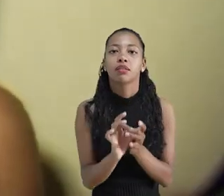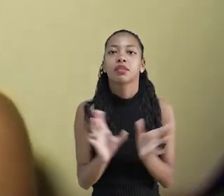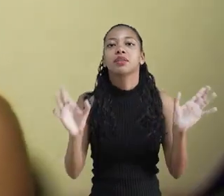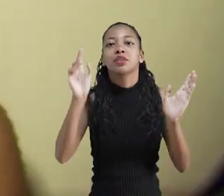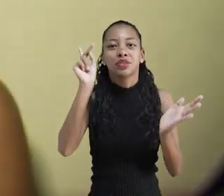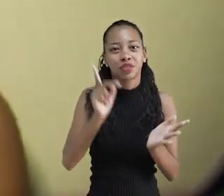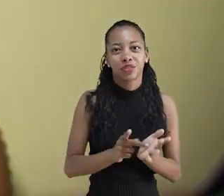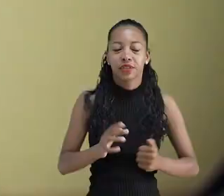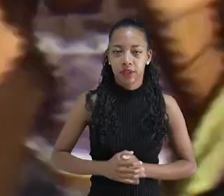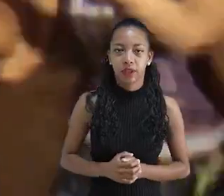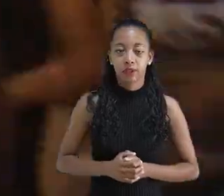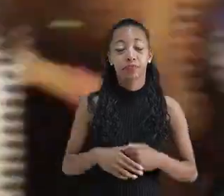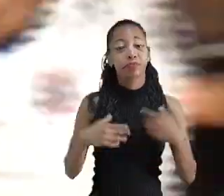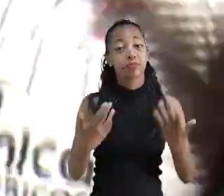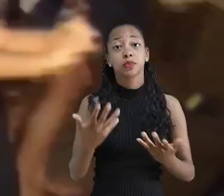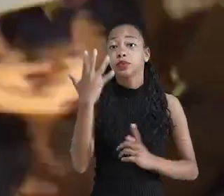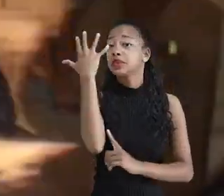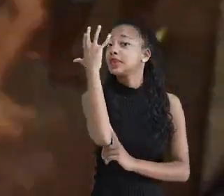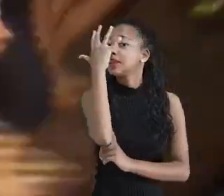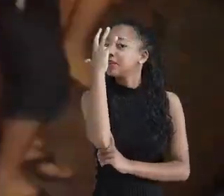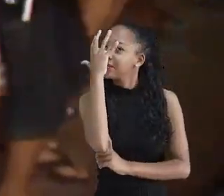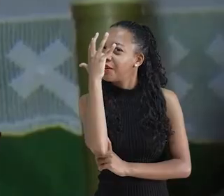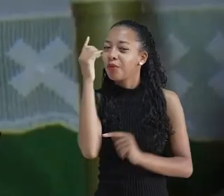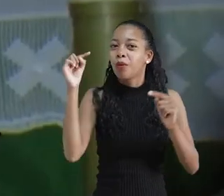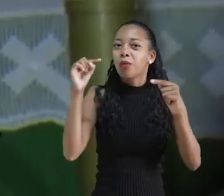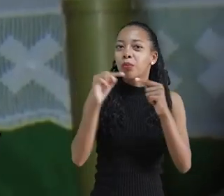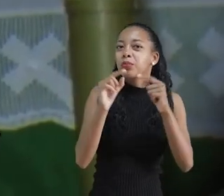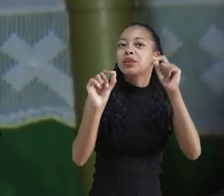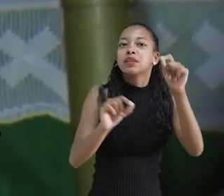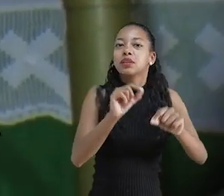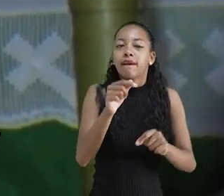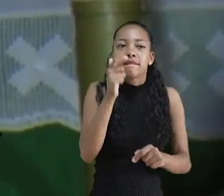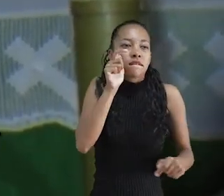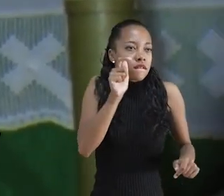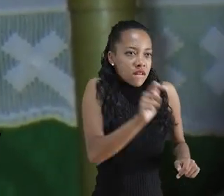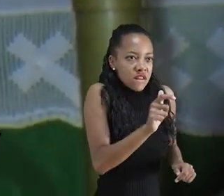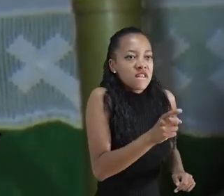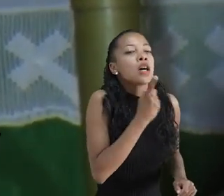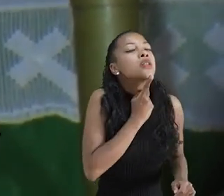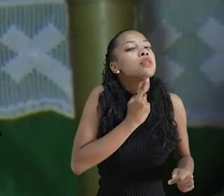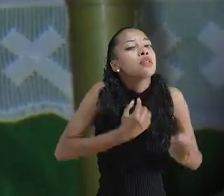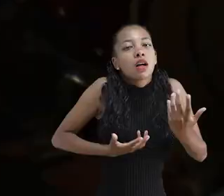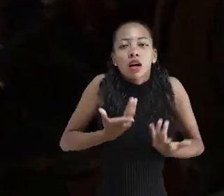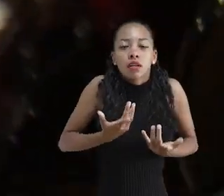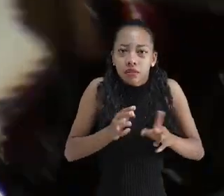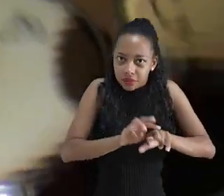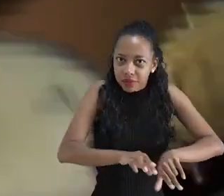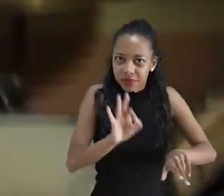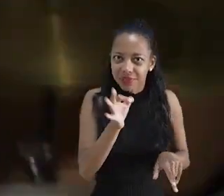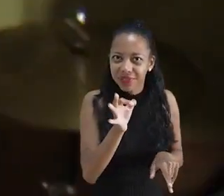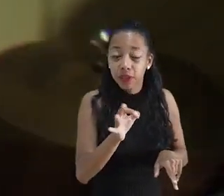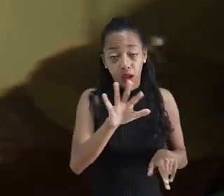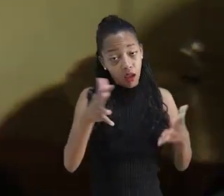de tirar os jovens dessa festa chamada carnaval festa da carne então a gente aproveita essa data para est reunindo nossos jovens da igreja a gente tá